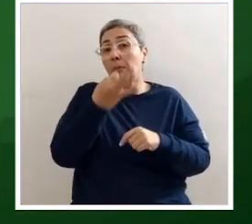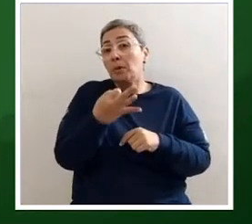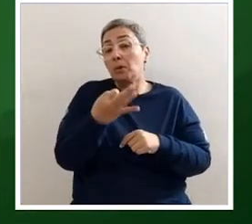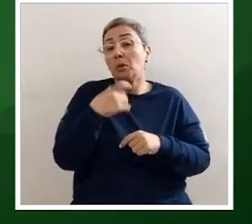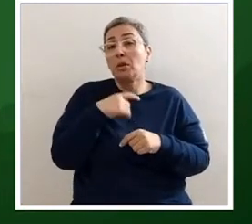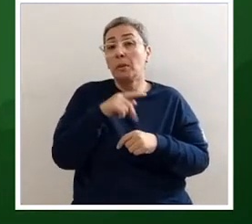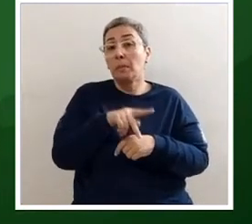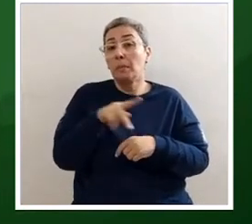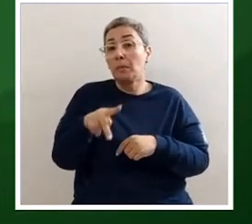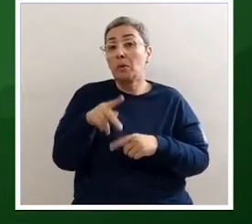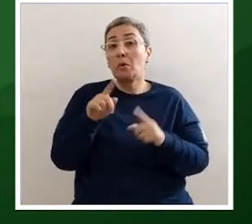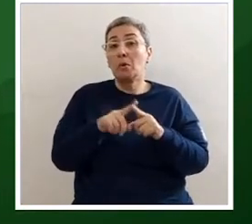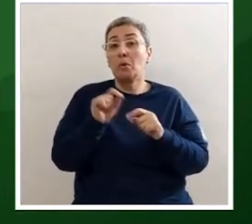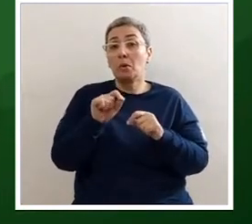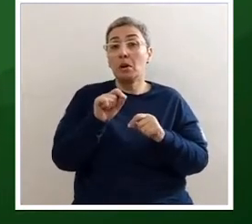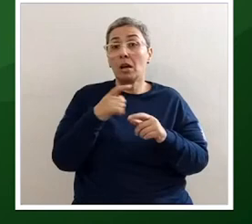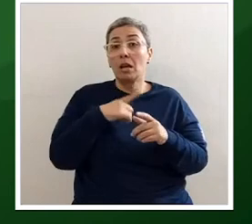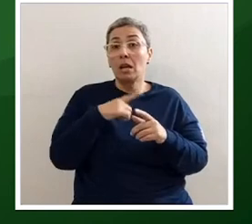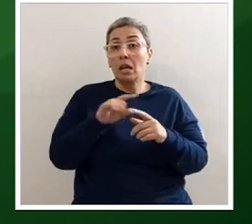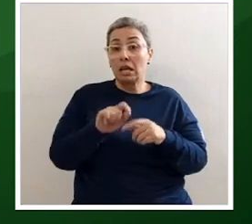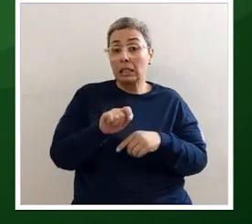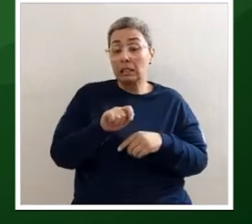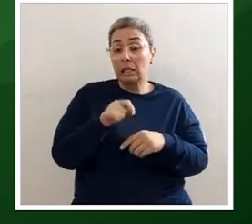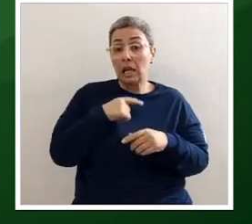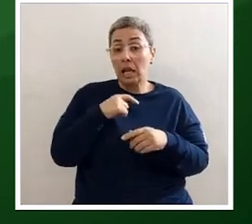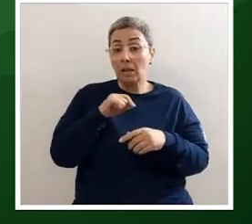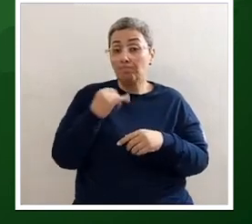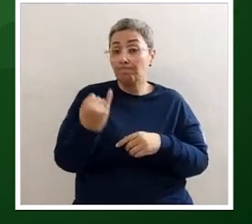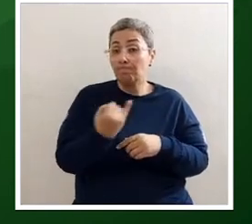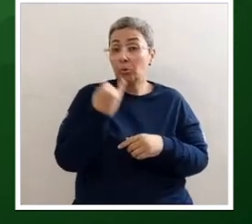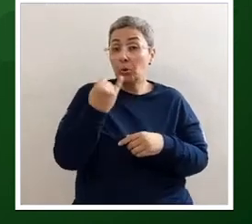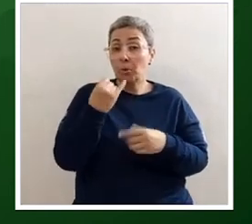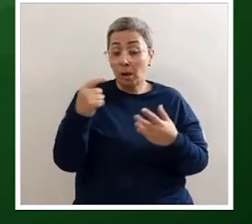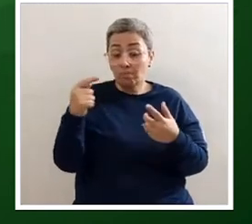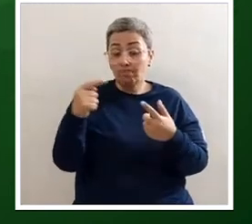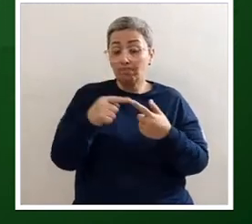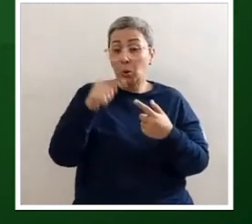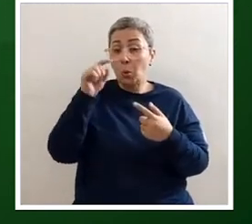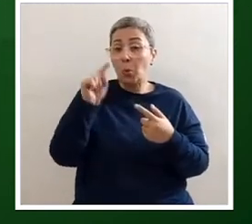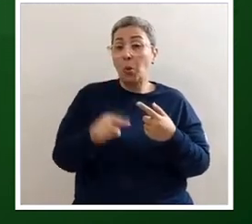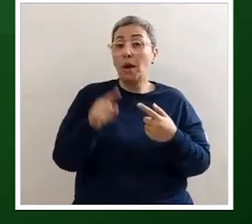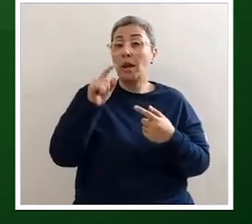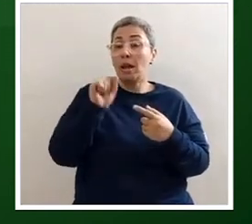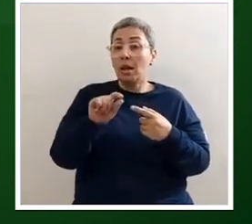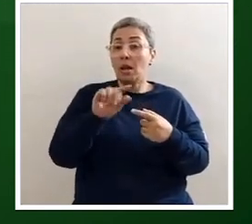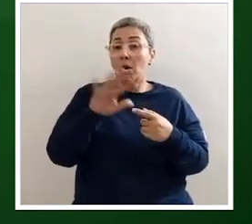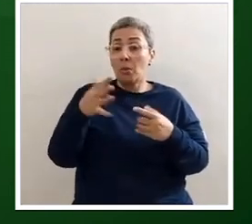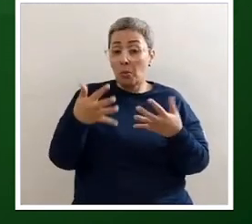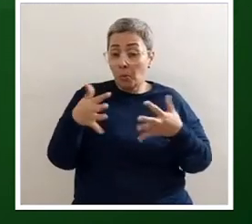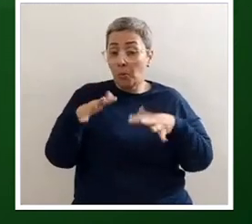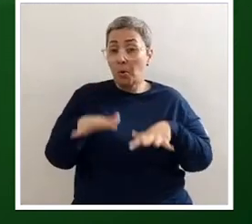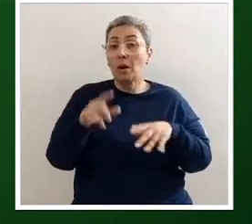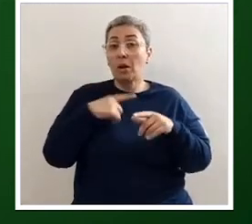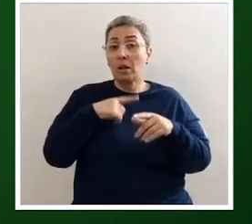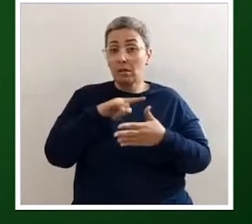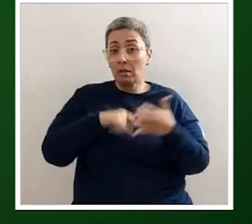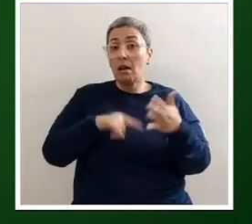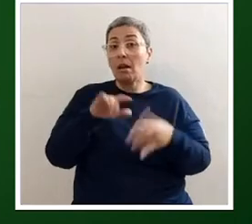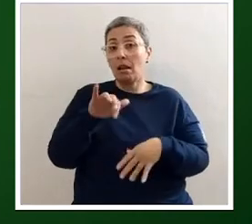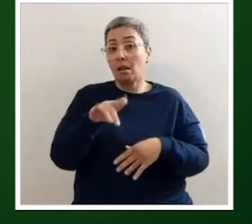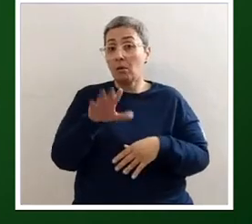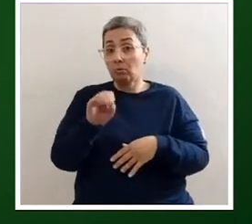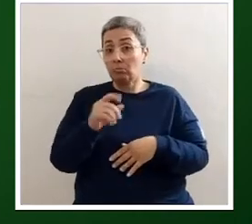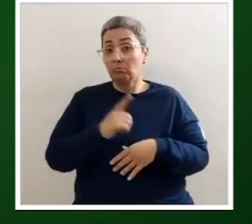professora a chave essa chave da questão né uma das chaves né Com relação à inclusão está no